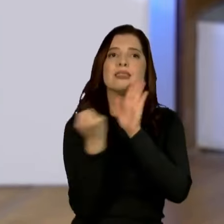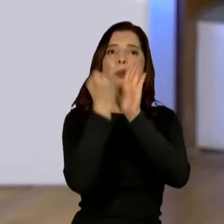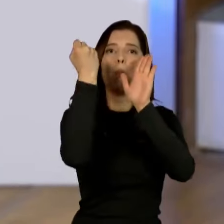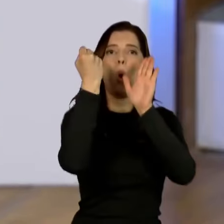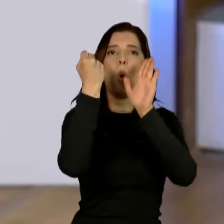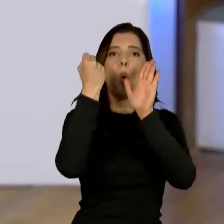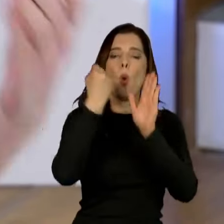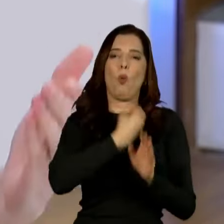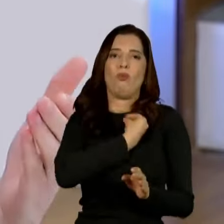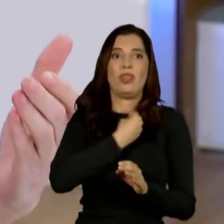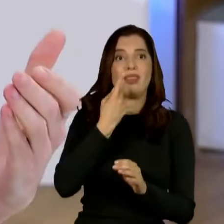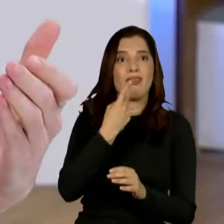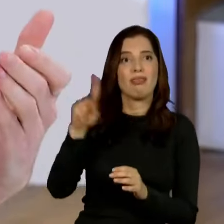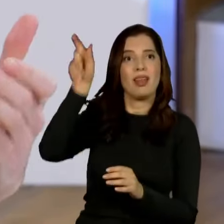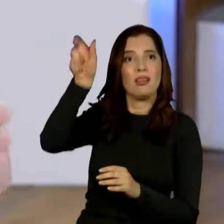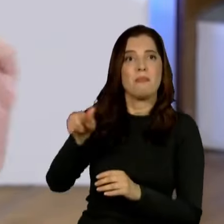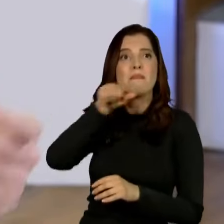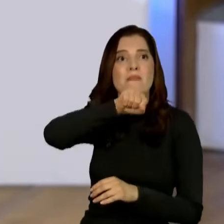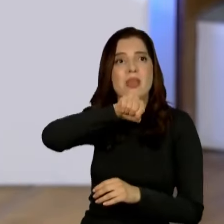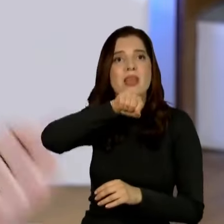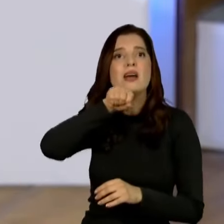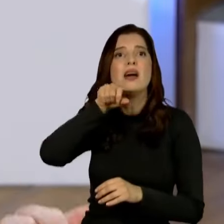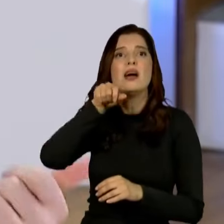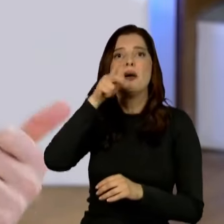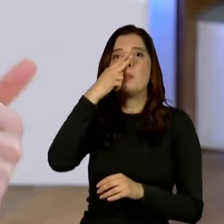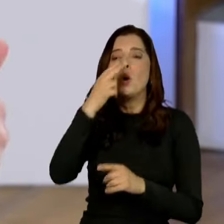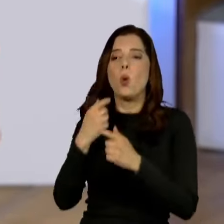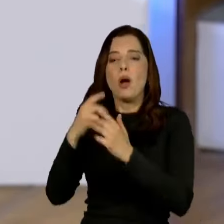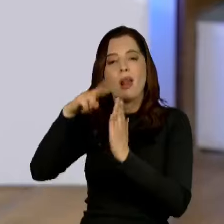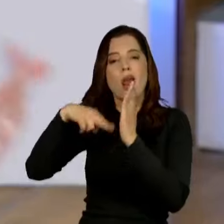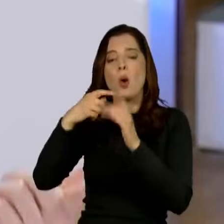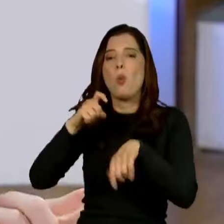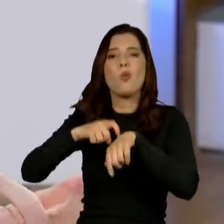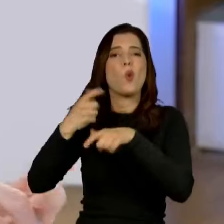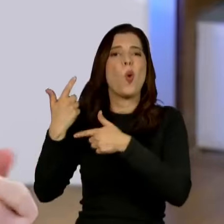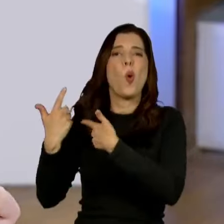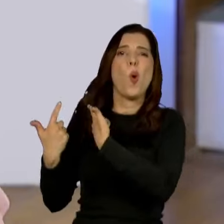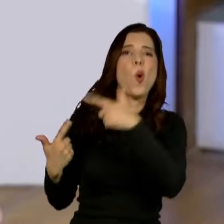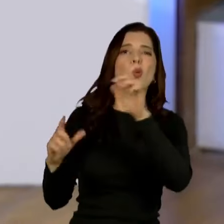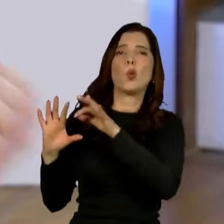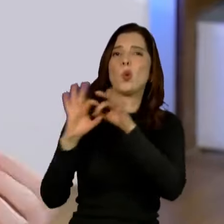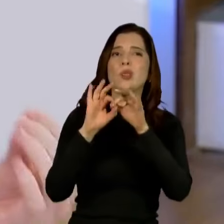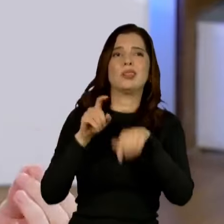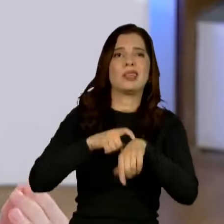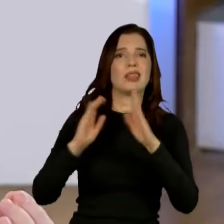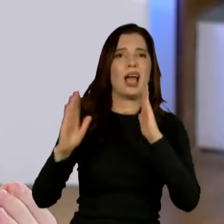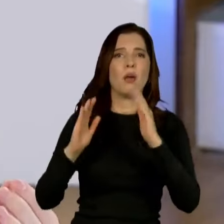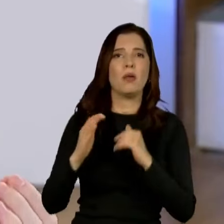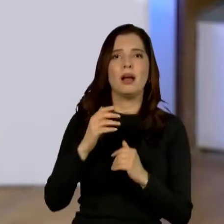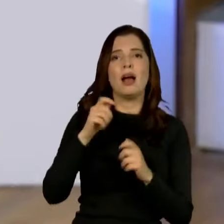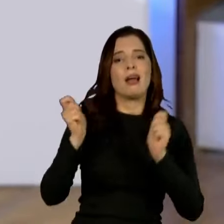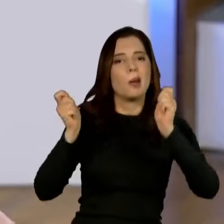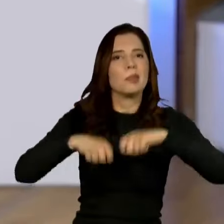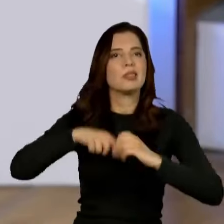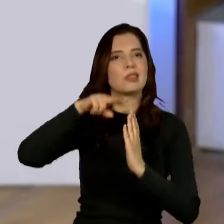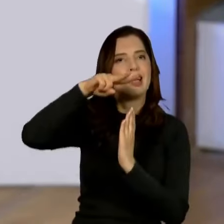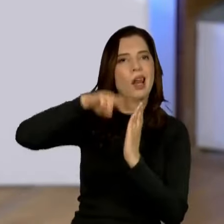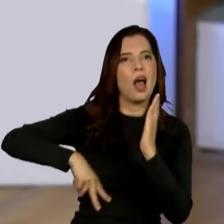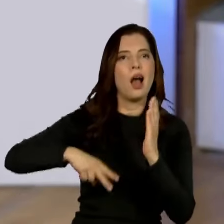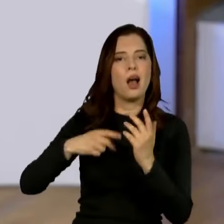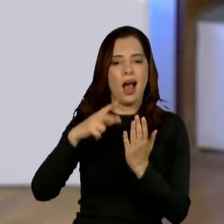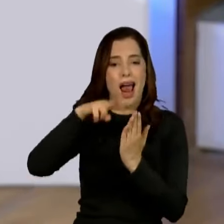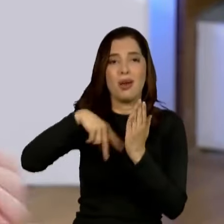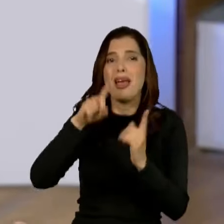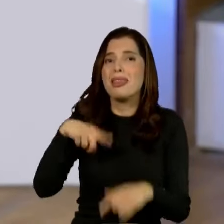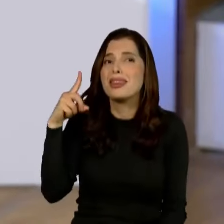vida que ela não tinha acesso. A vida de aqueles que têm o tempo de ler, que têm o privilégio de ler, que têm as competências para ler, porque ler, é difícil.